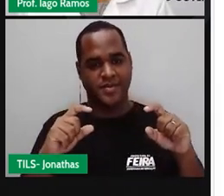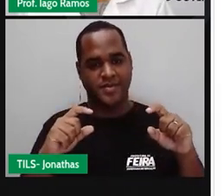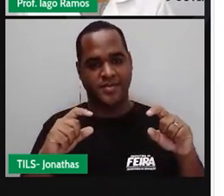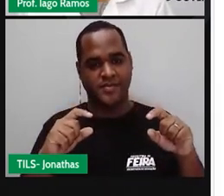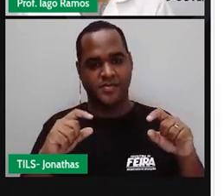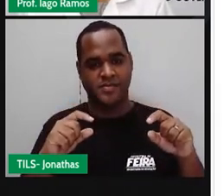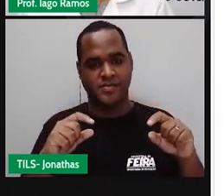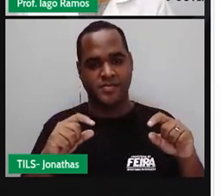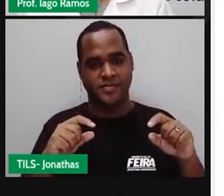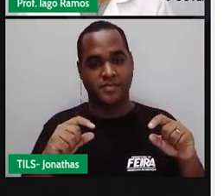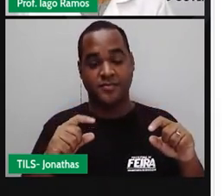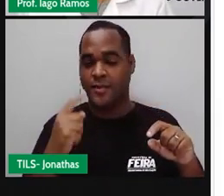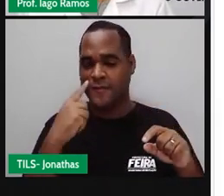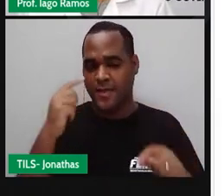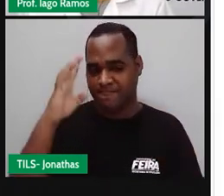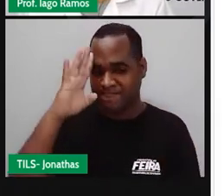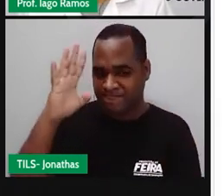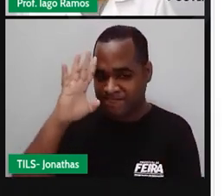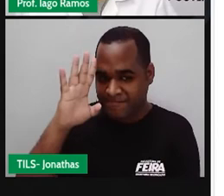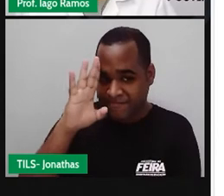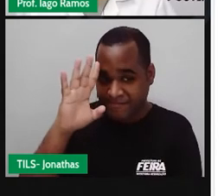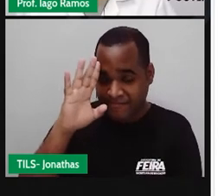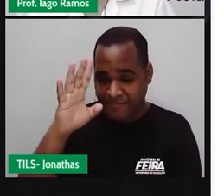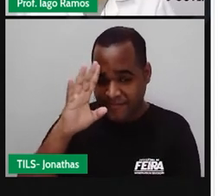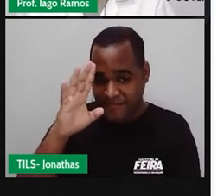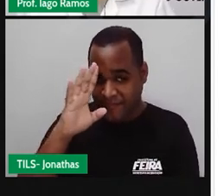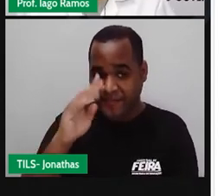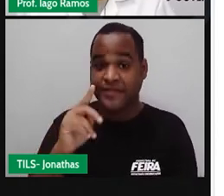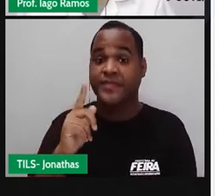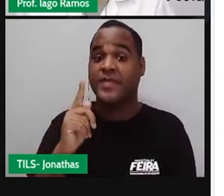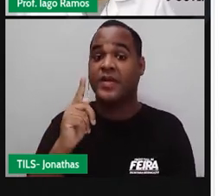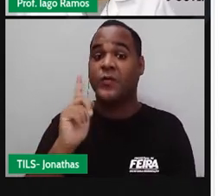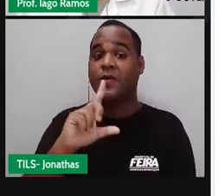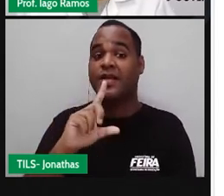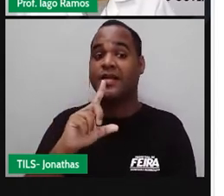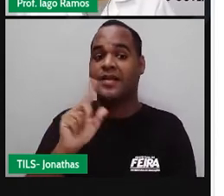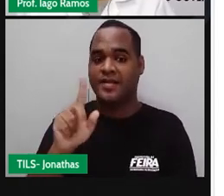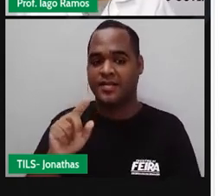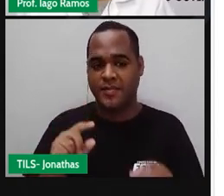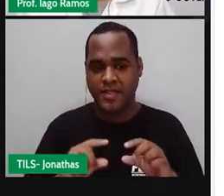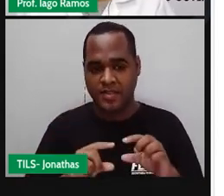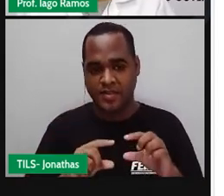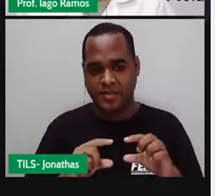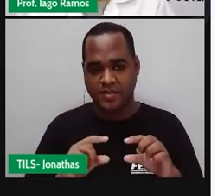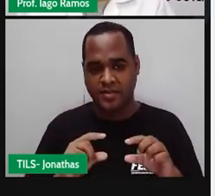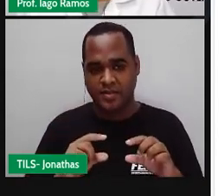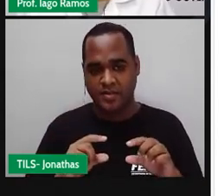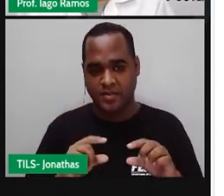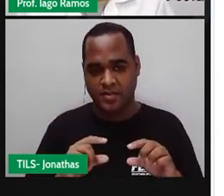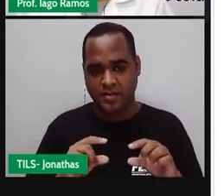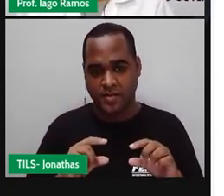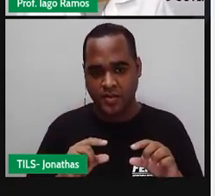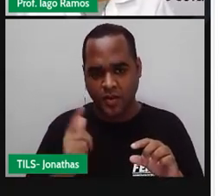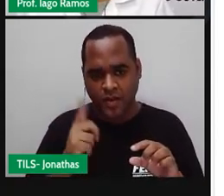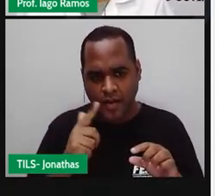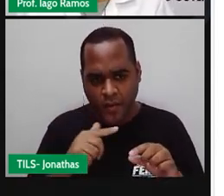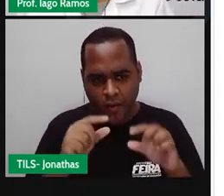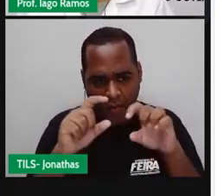eu quero agora que você pense e se eu colocar na parte de baixo amor de baixo ó